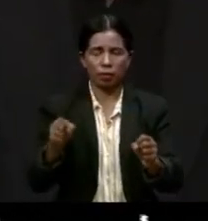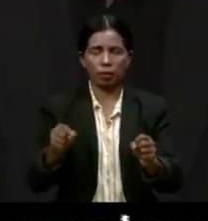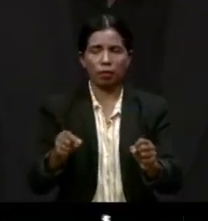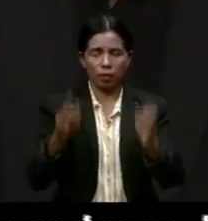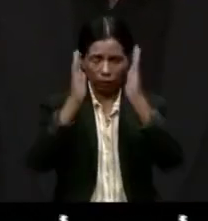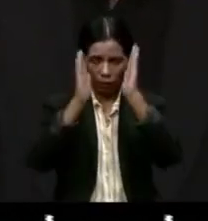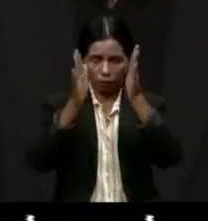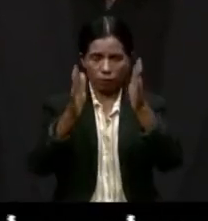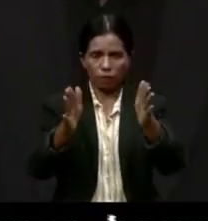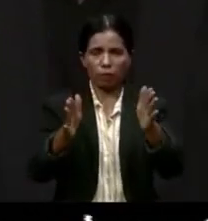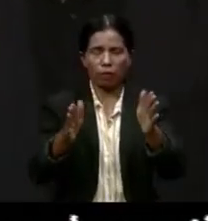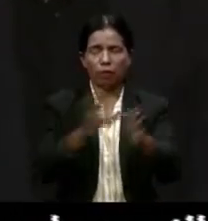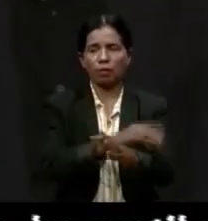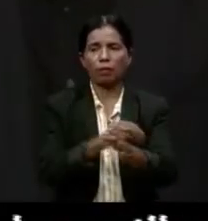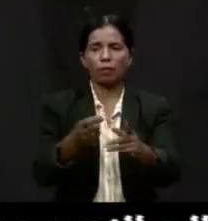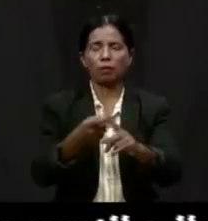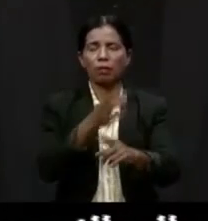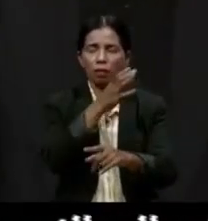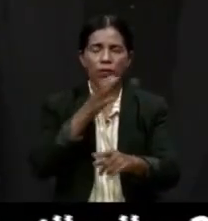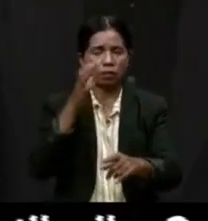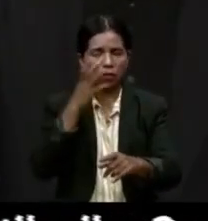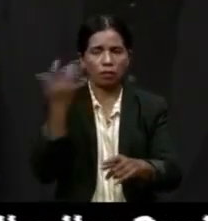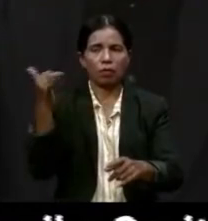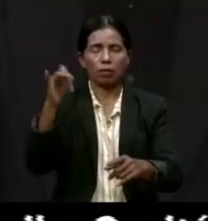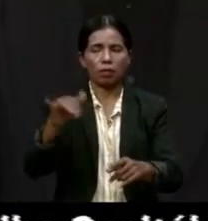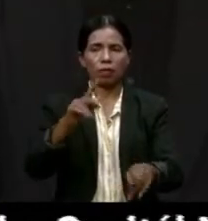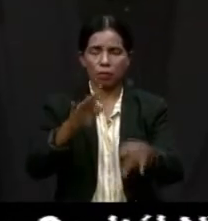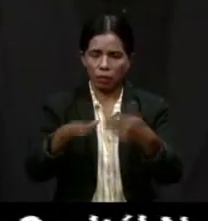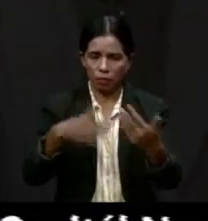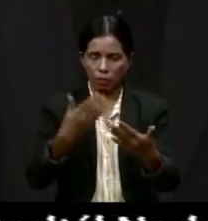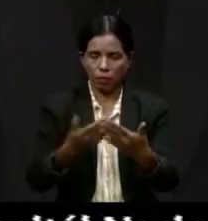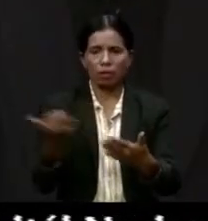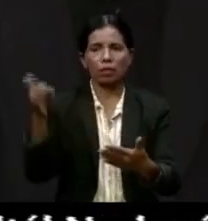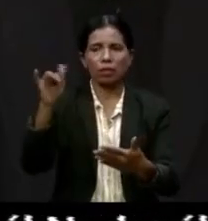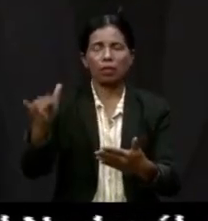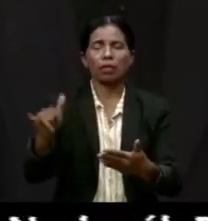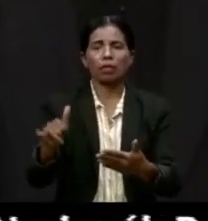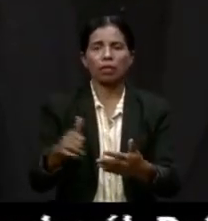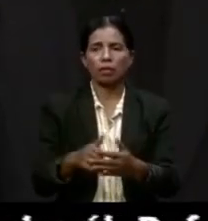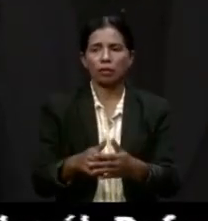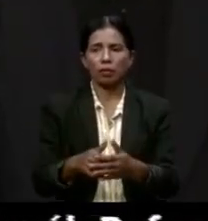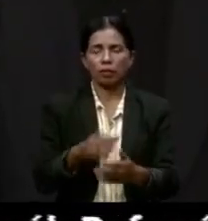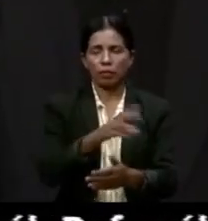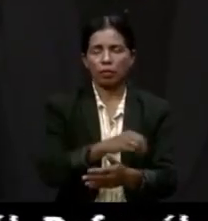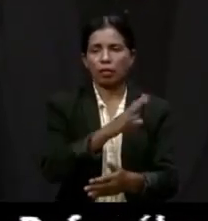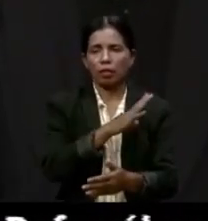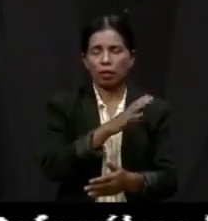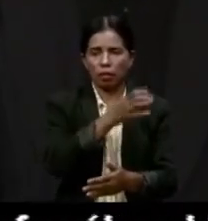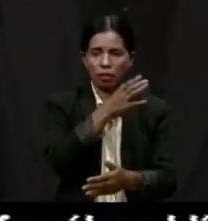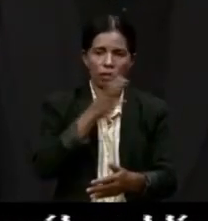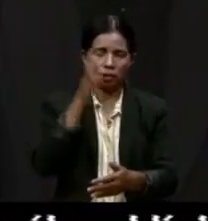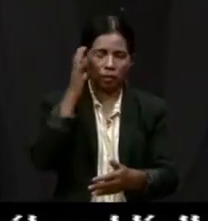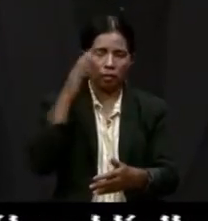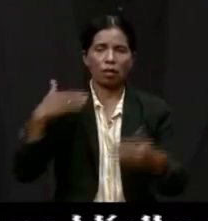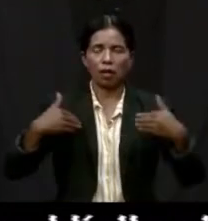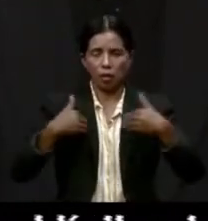à atividade de agricultura seria, todos na inserção, ser na vez encarado, ser na vez animal, ser